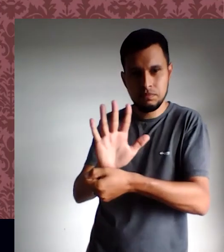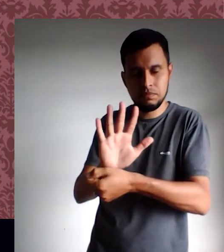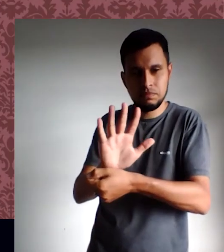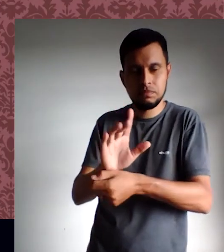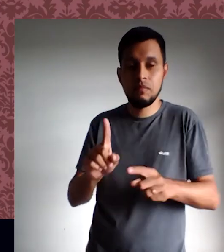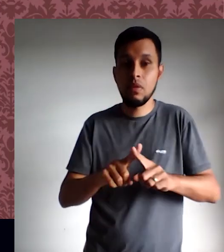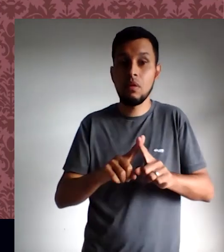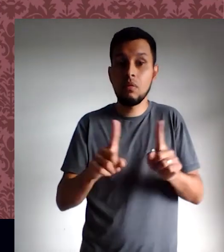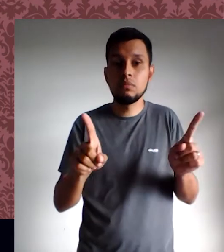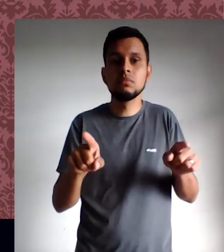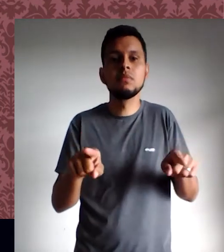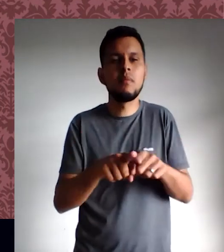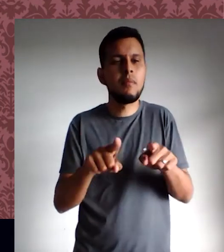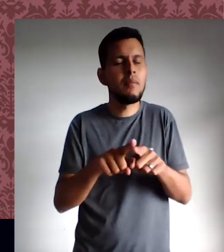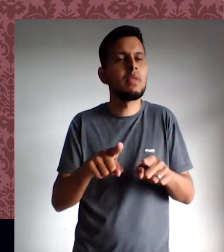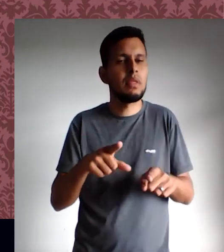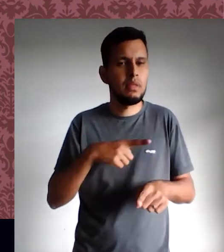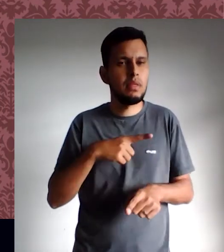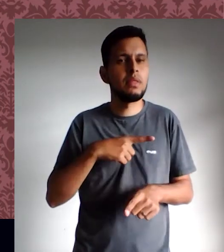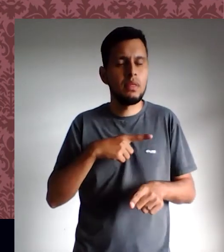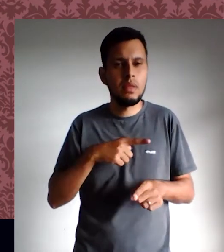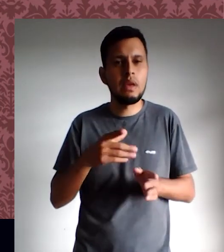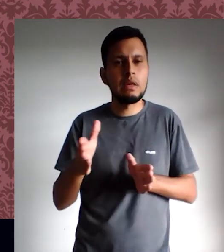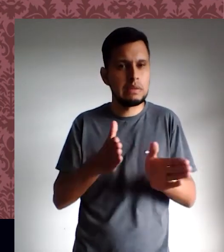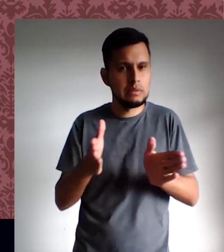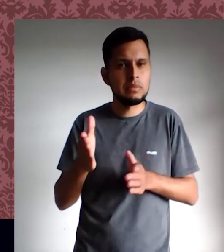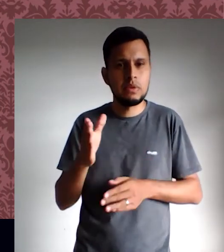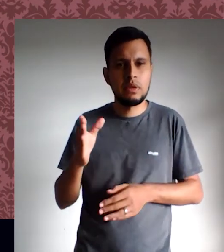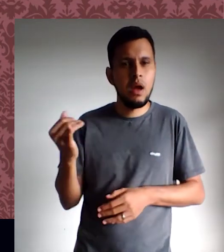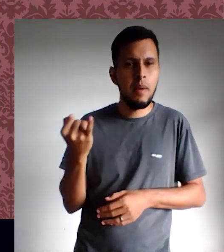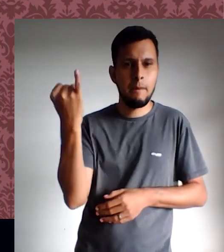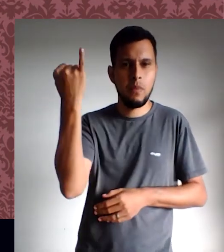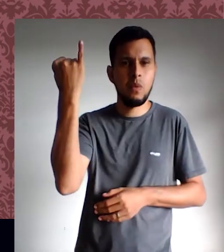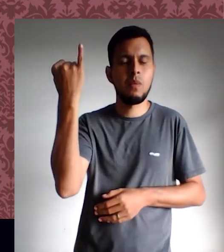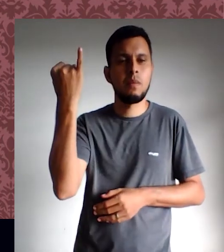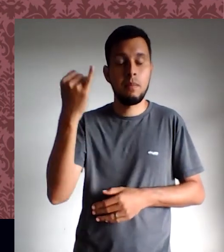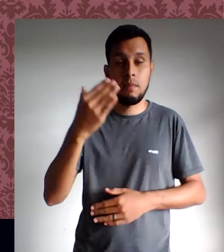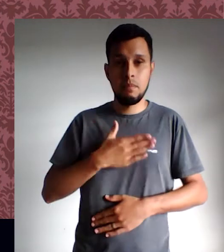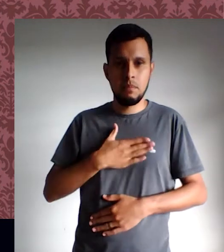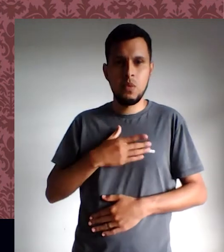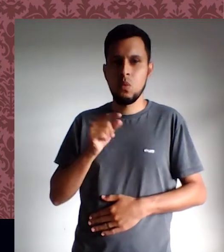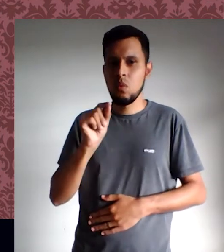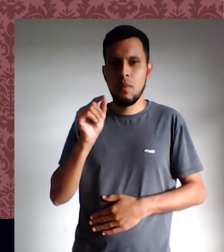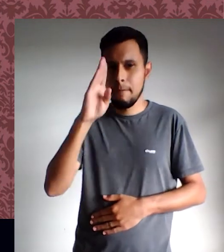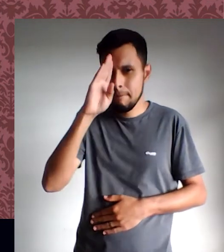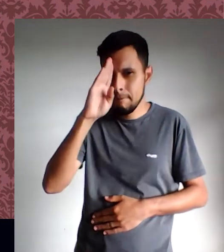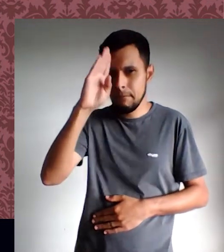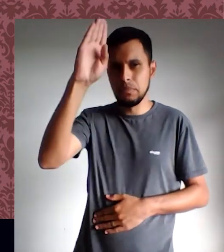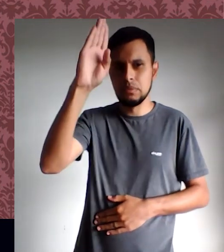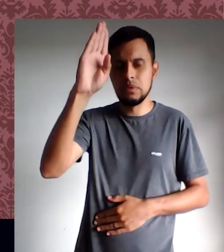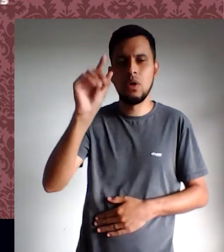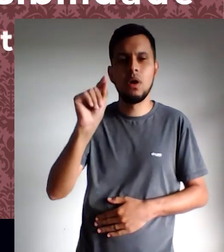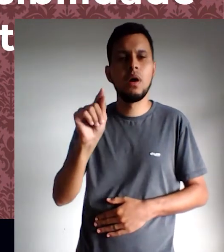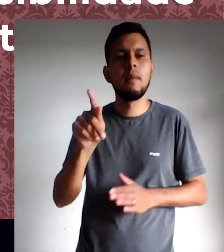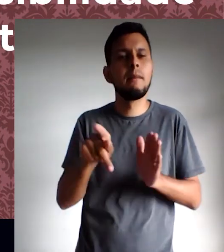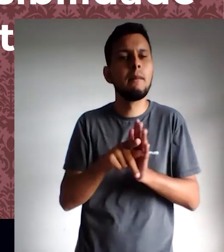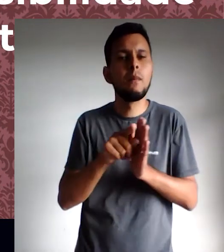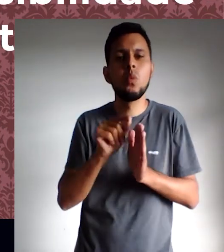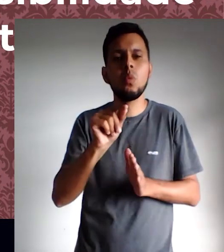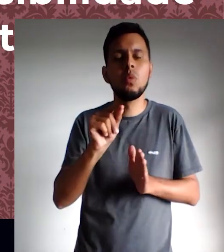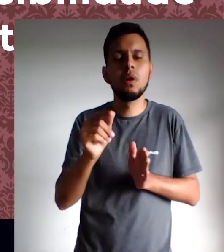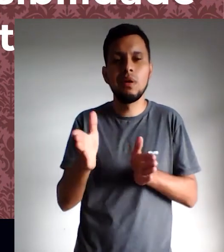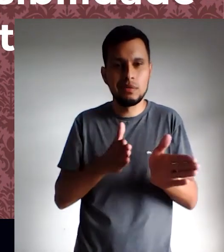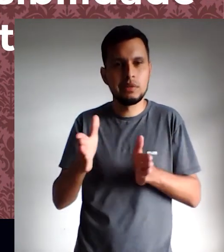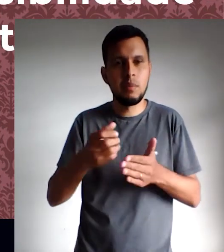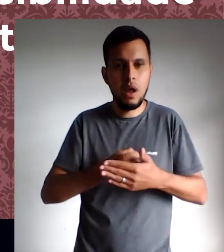Só que tem uma acessibilidade que é extremamente importante e, para mim, talvez a principal, que é a